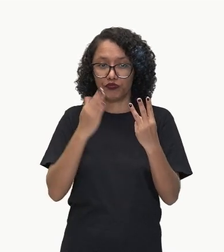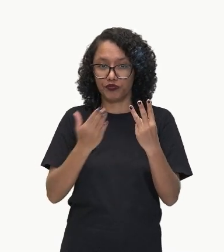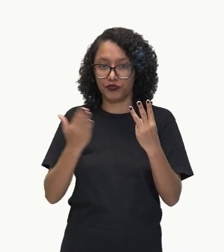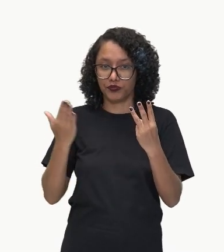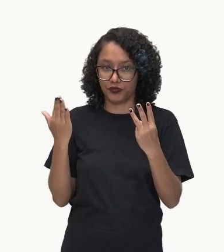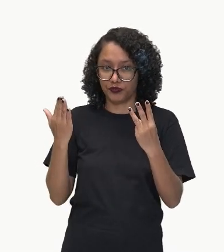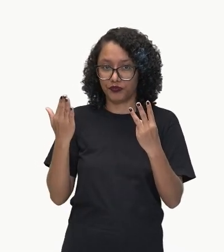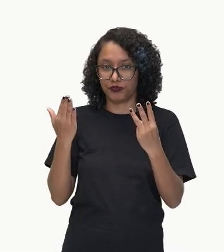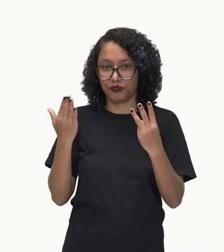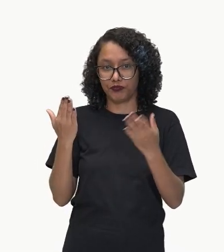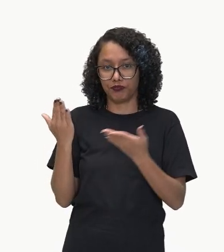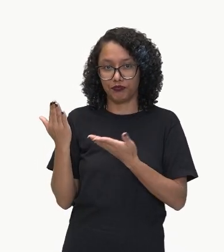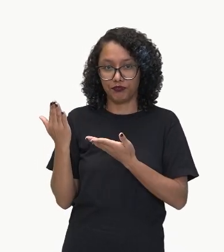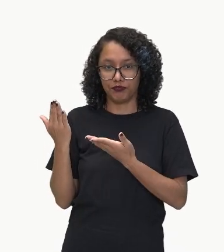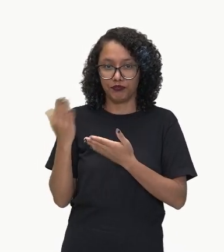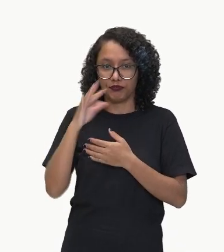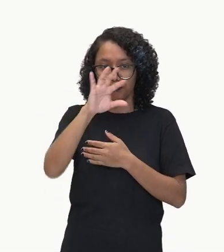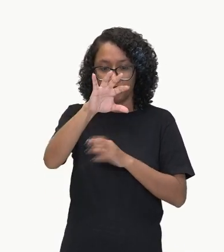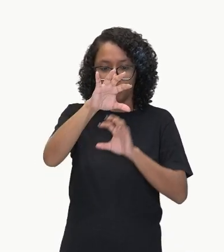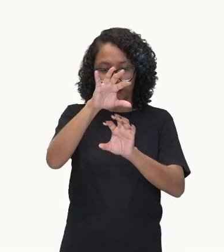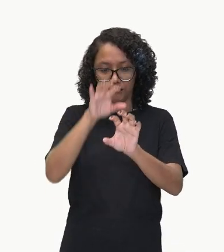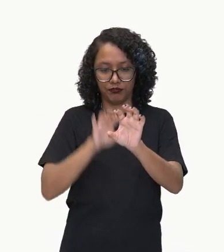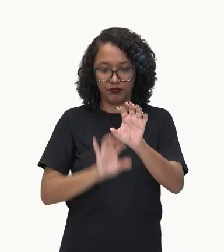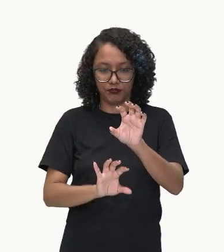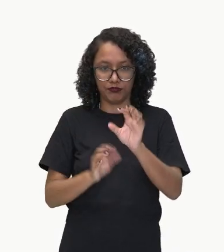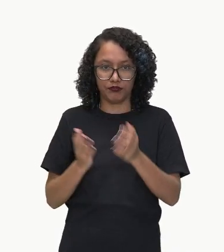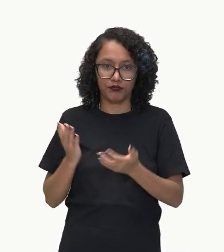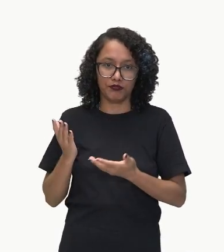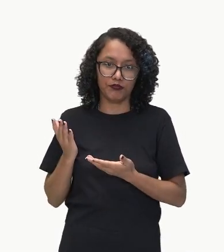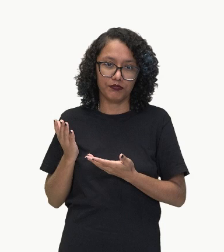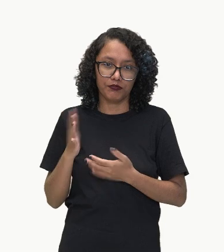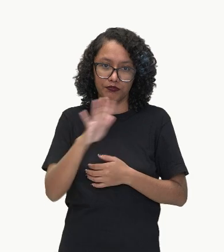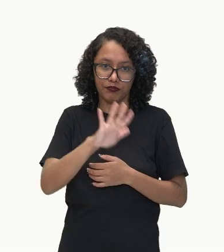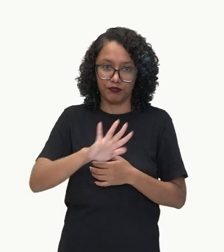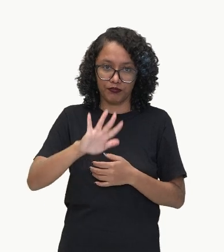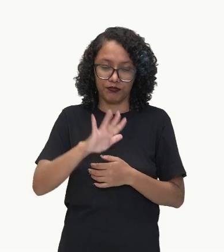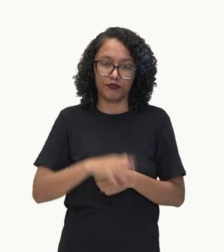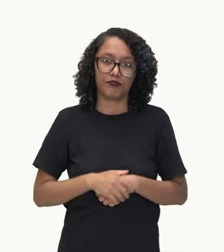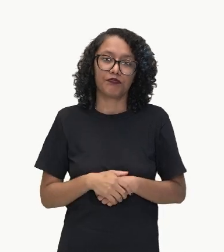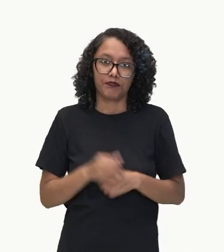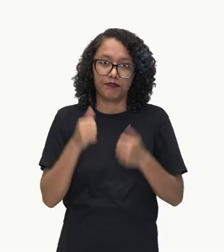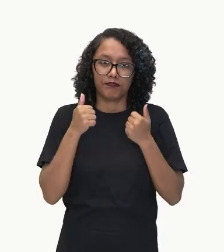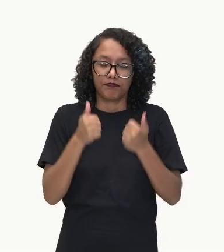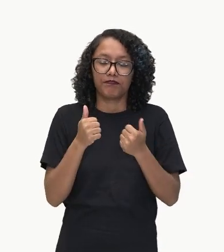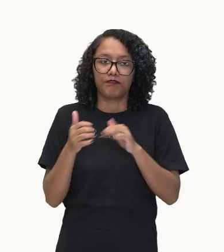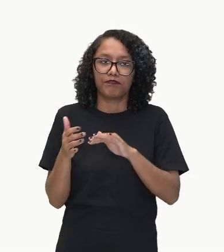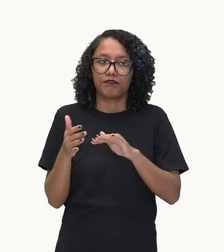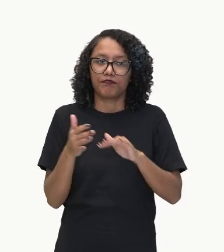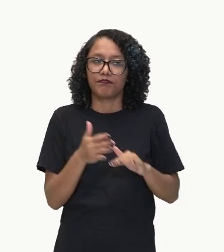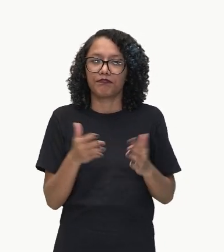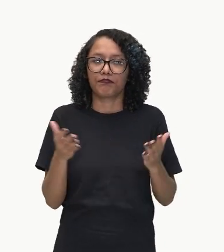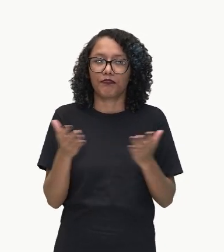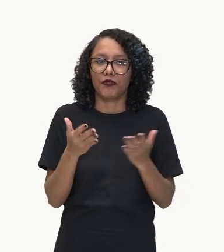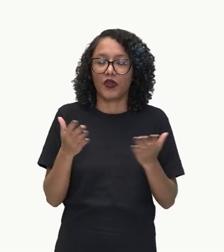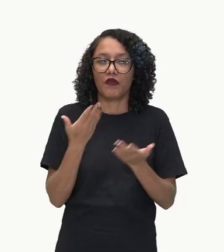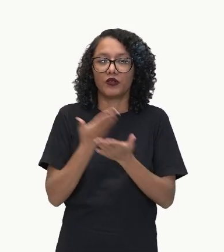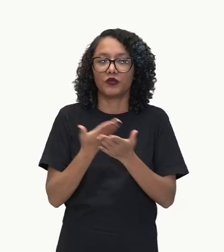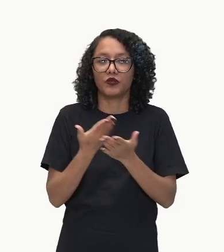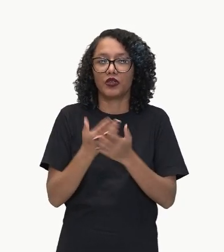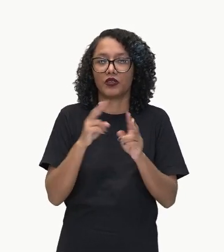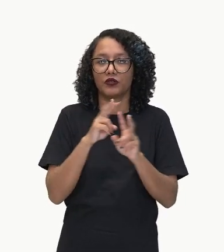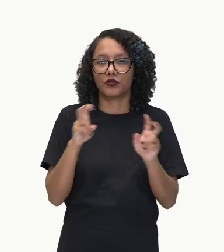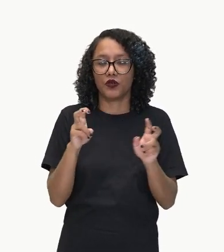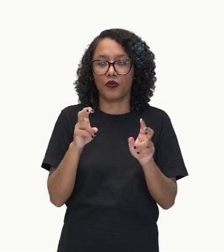a planície indo-gangética e o Planalto do Deccan, ok? Agora, vamos falar sobre a hidrografia.